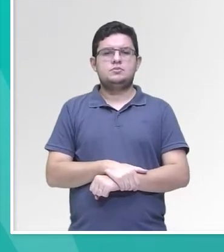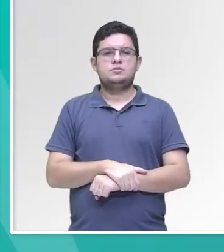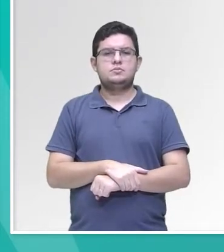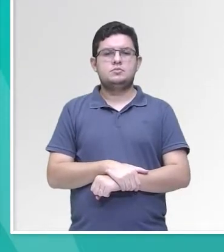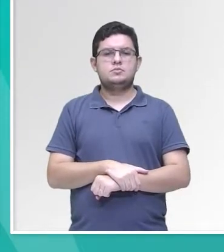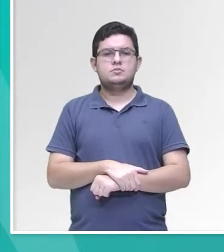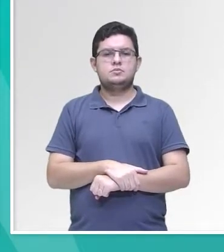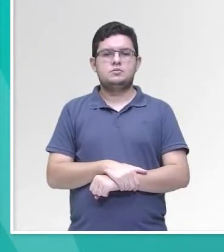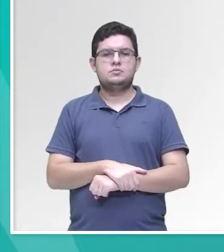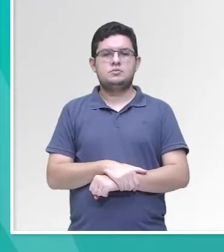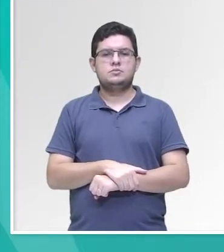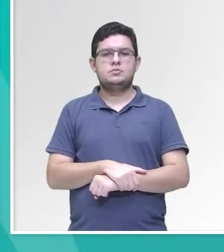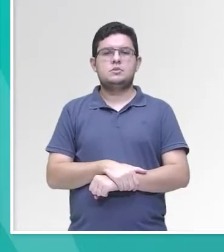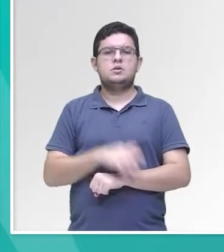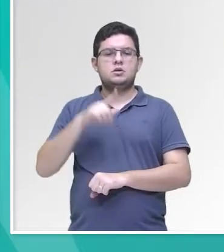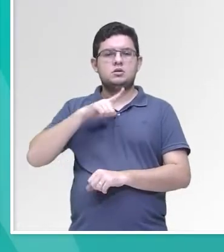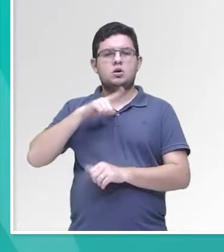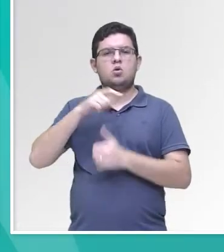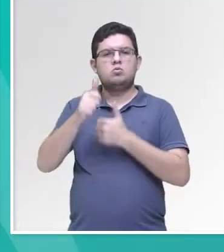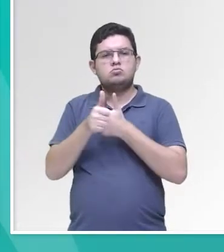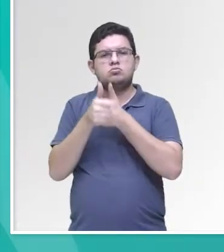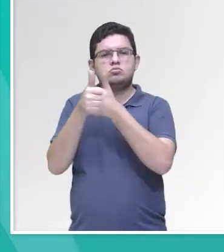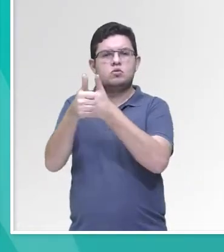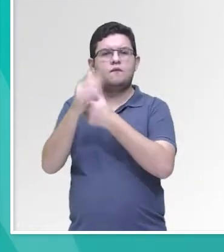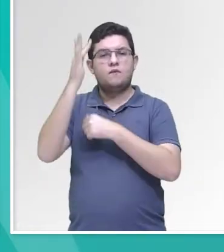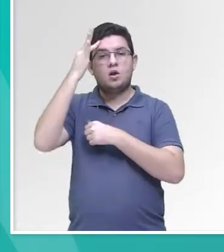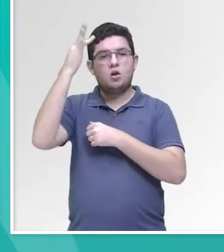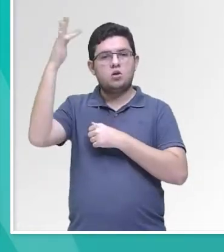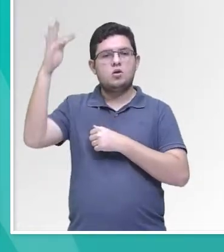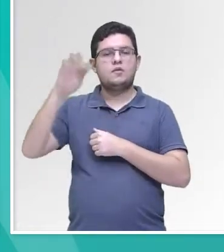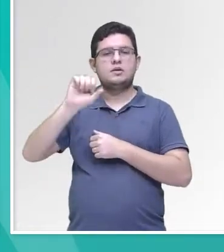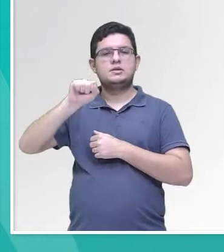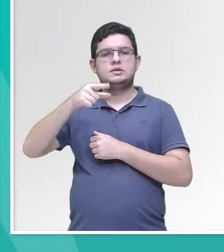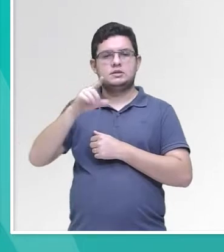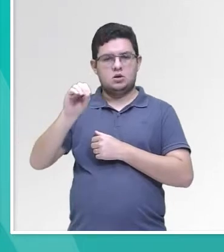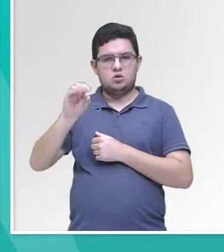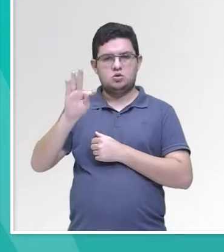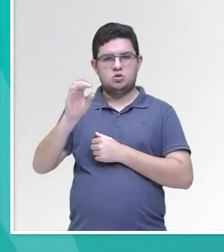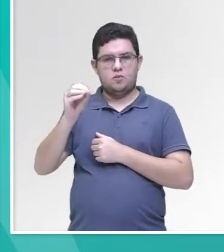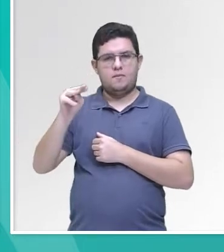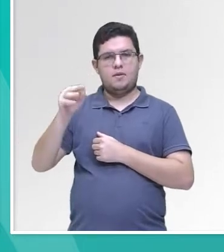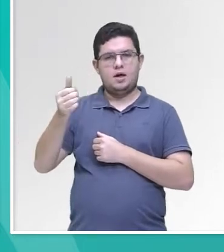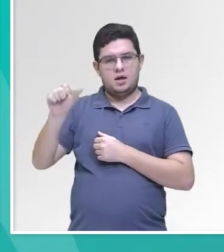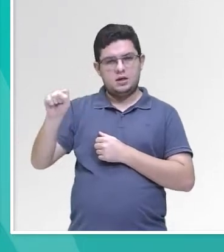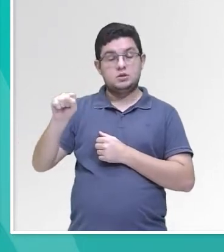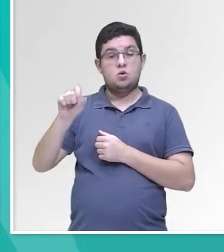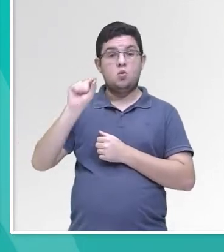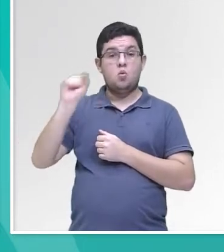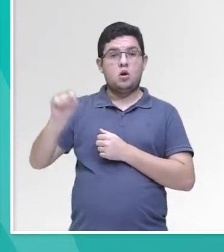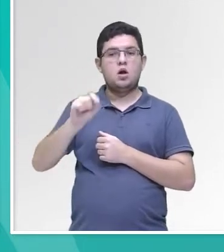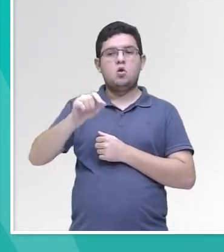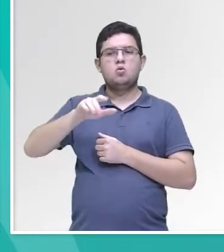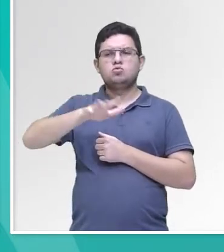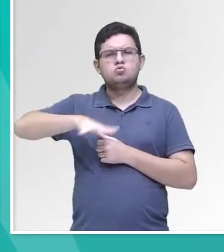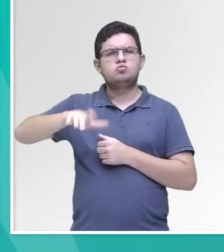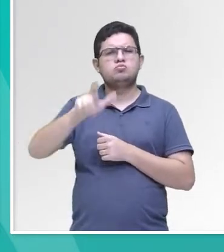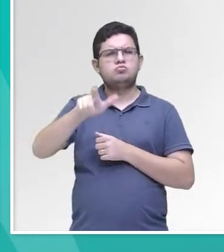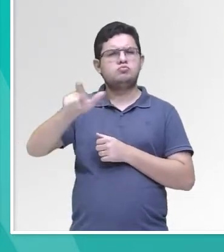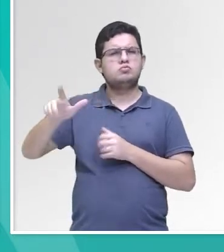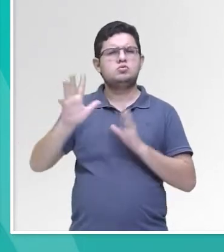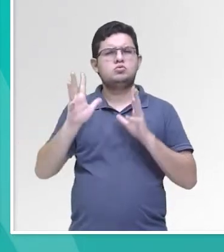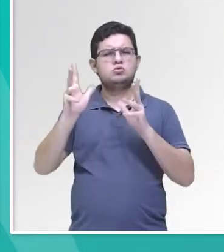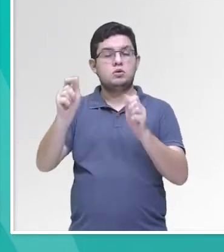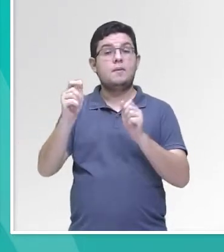Tomás de Aquino, todos os indivíduos de uma sociedade democrática possuem a mesma importância, além dos mesmos direitos e deveres.